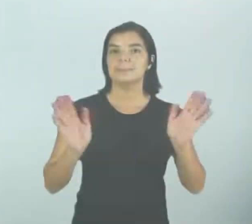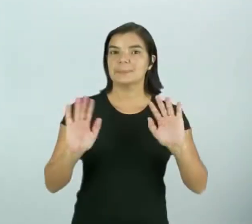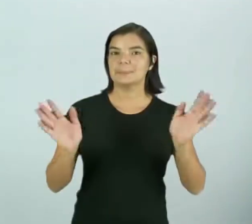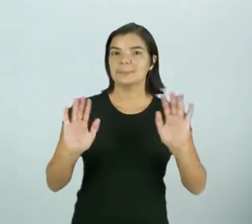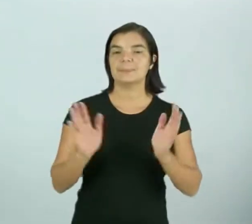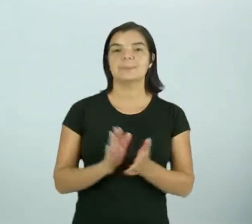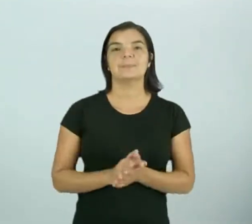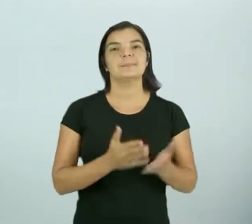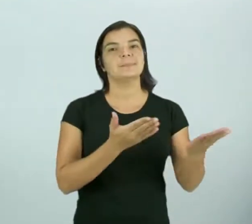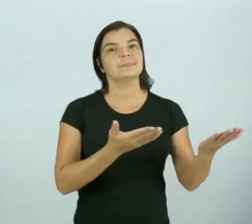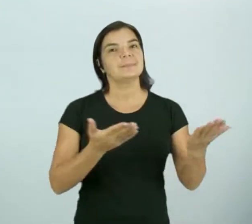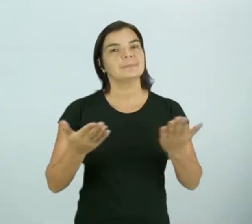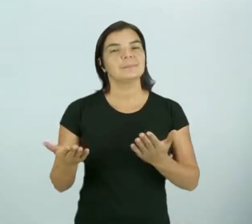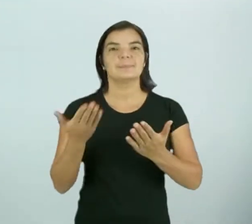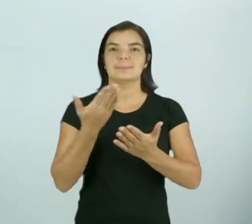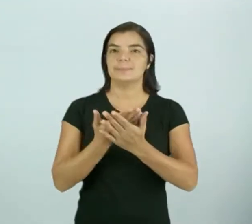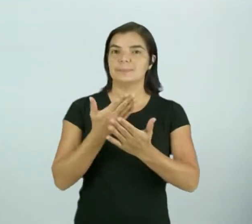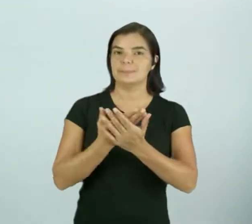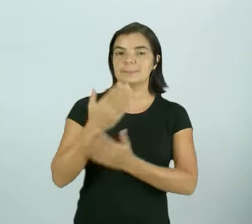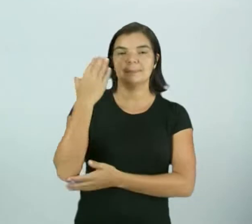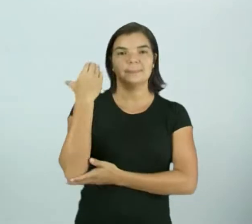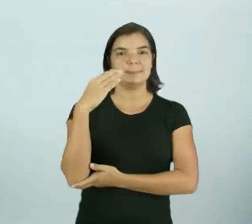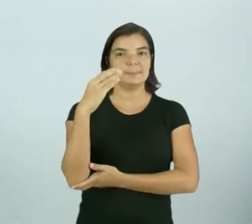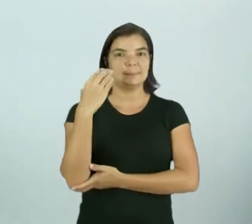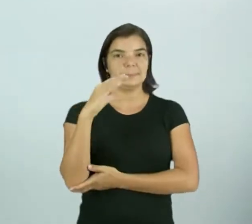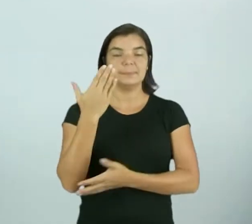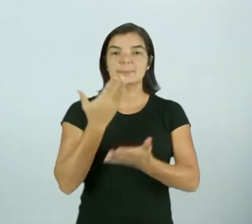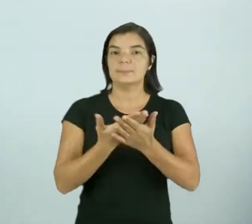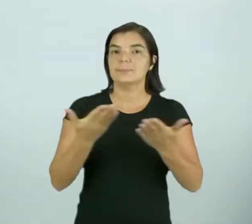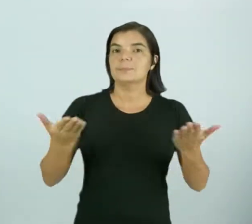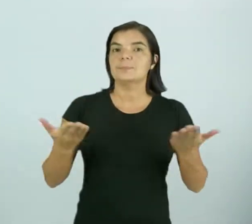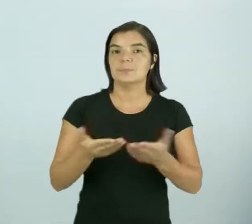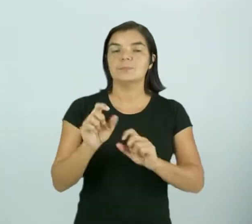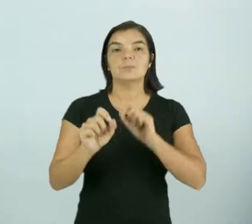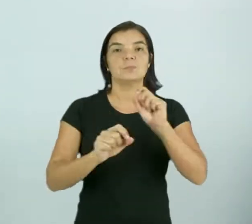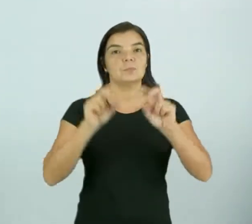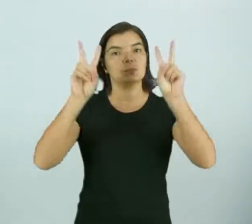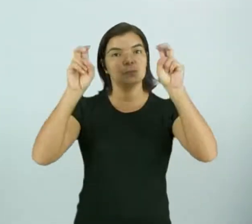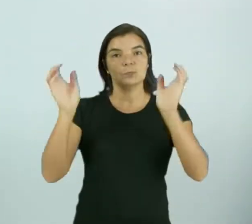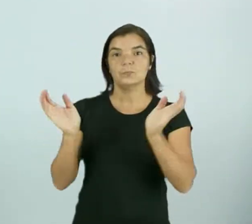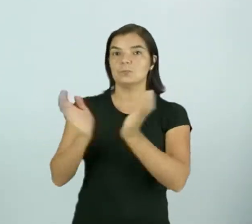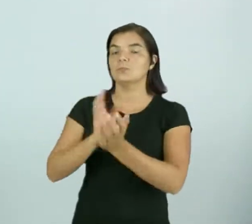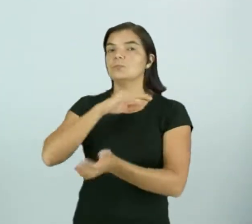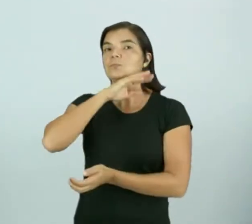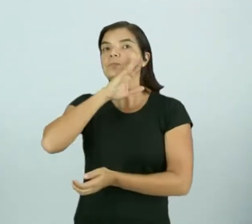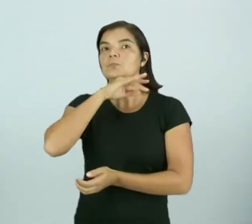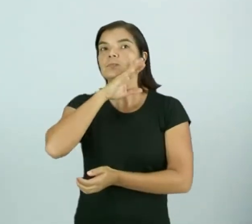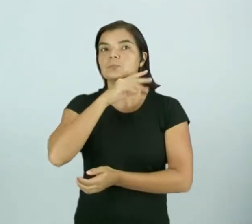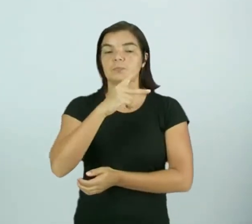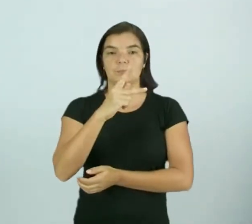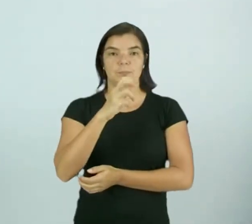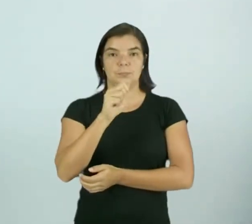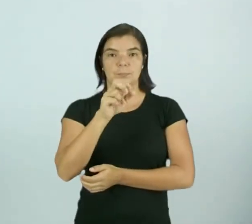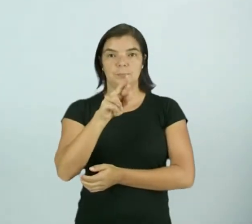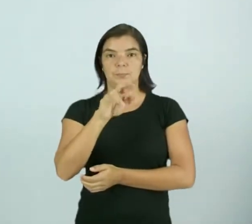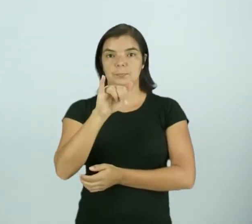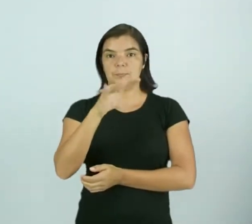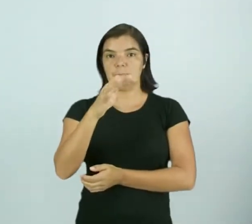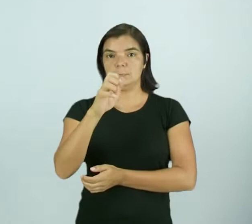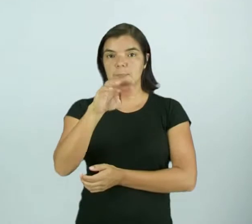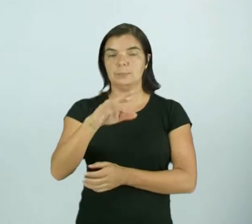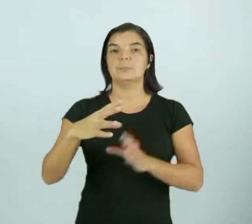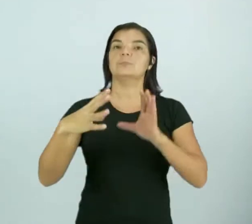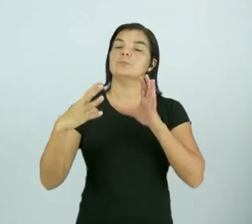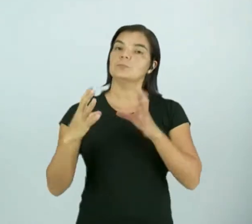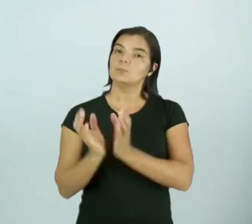Olá, bem-vindos a mais uma aula de ciências. A nossa aula de hoje será sobre o reino dos animais poríferos e quinidários. Eu sou a